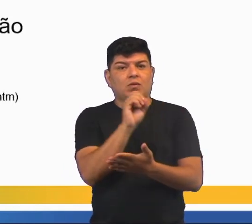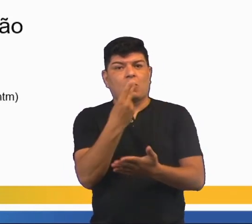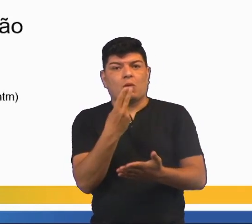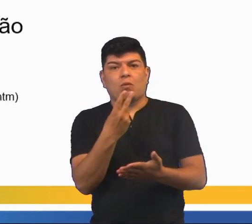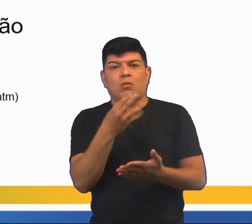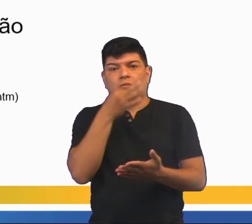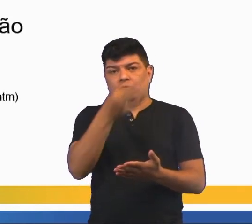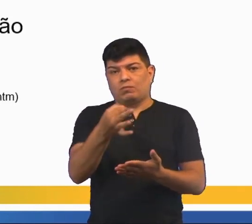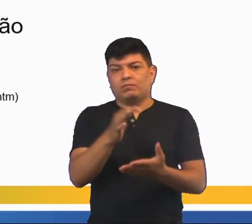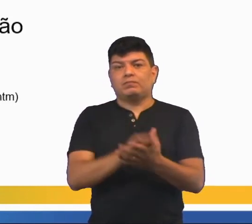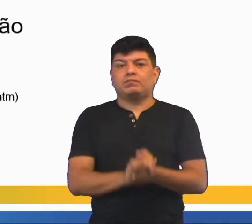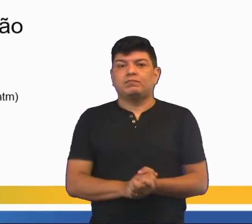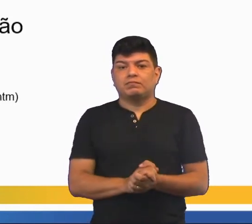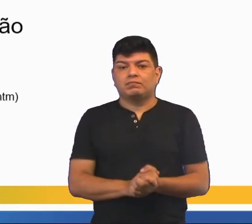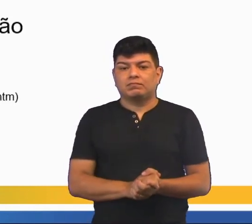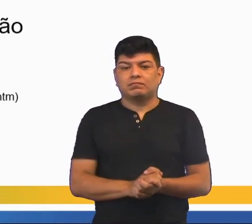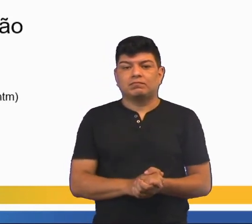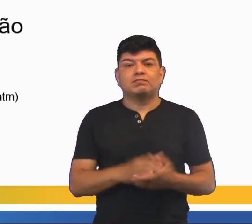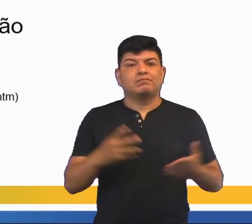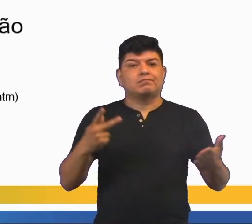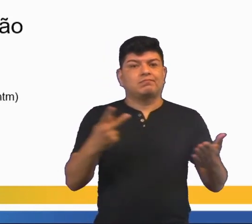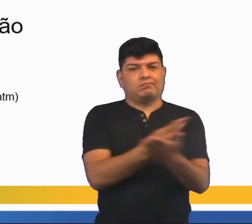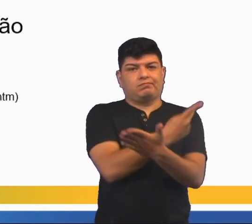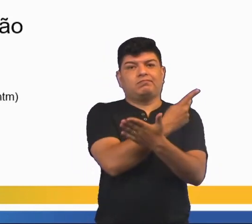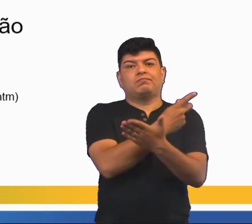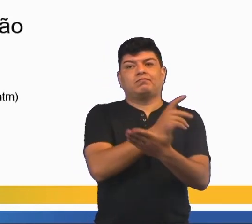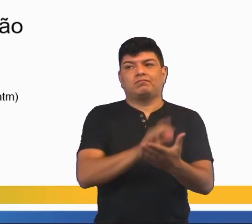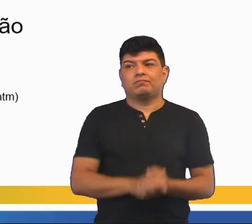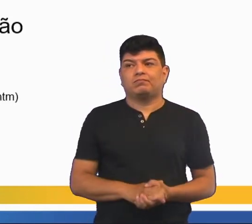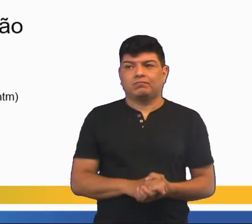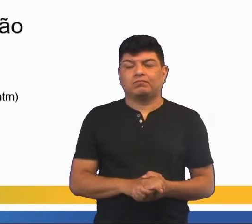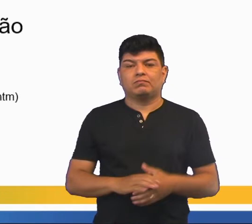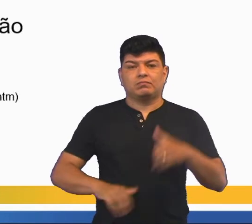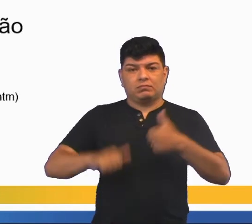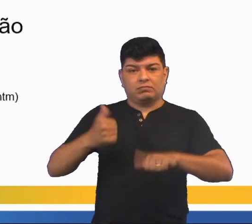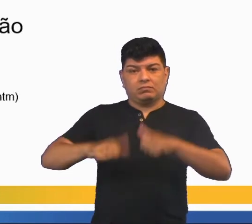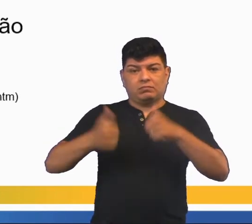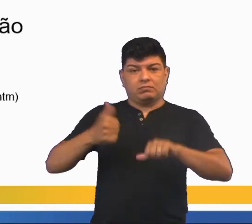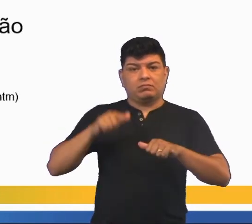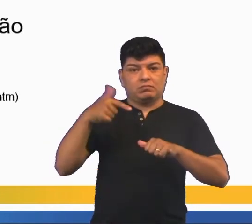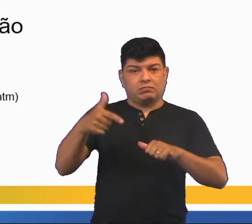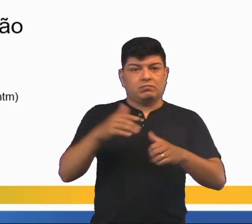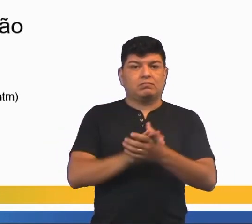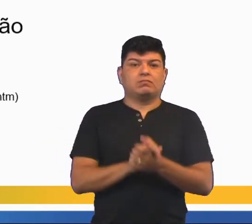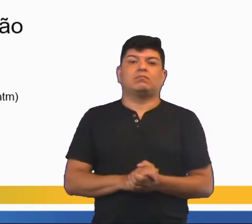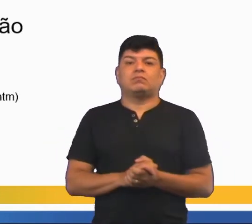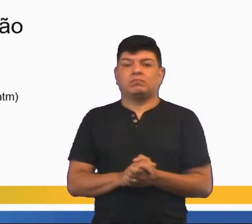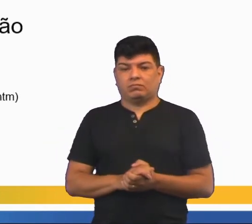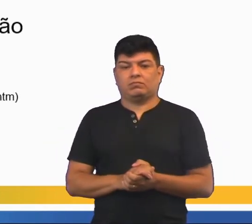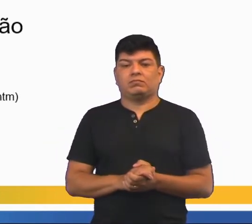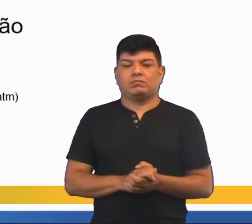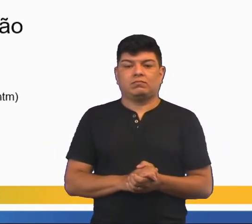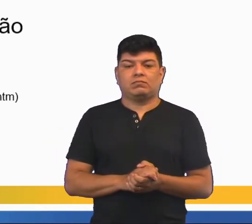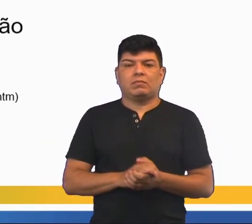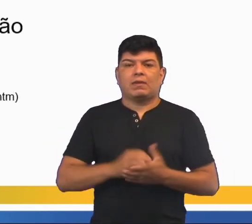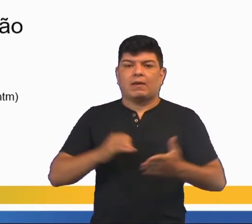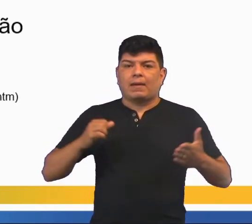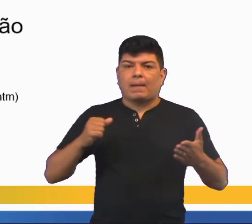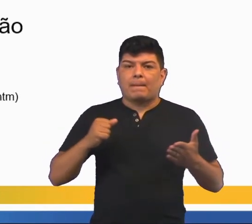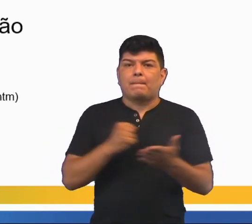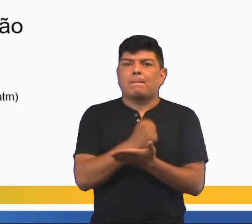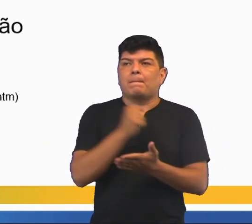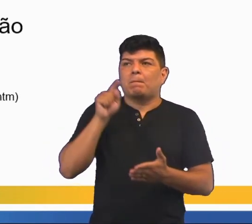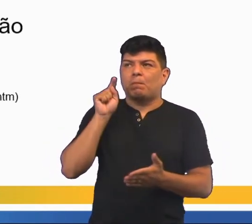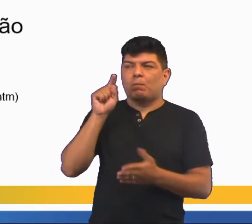opinião? Expressa um fato, né? Vamos analisar mais um fragmento. Aposto que estas